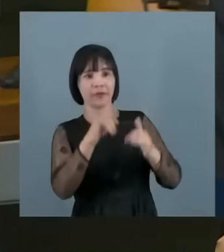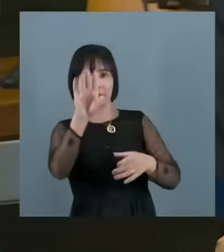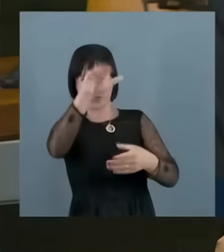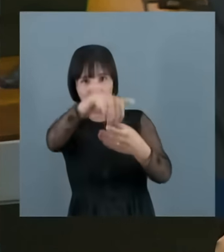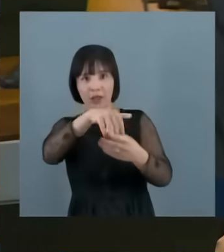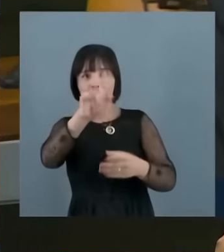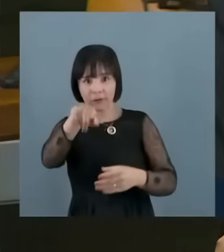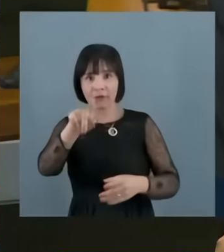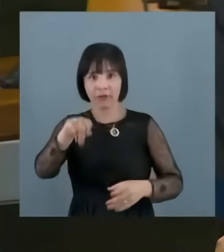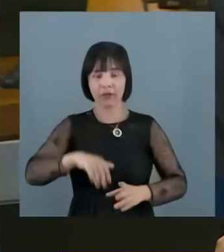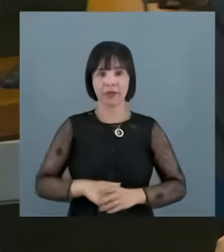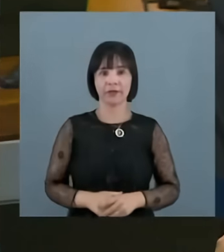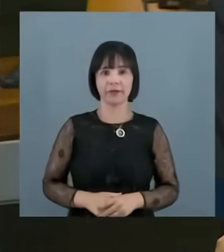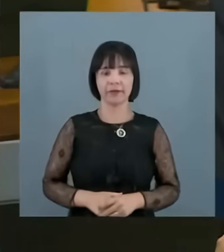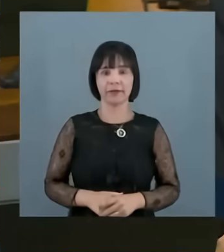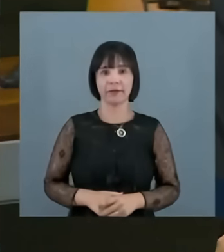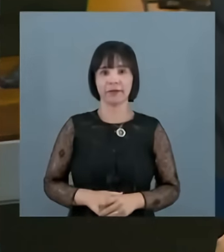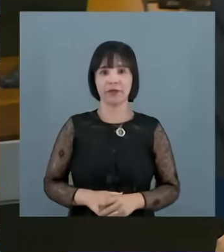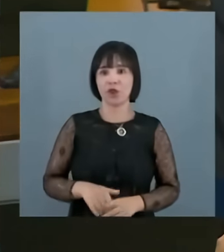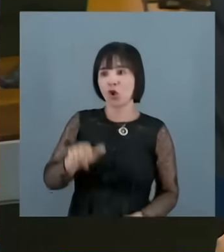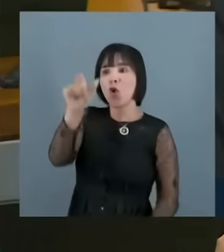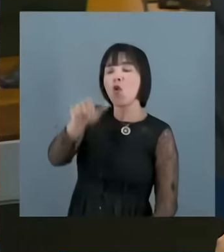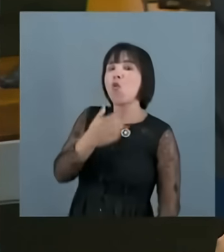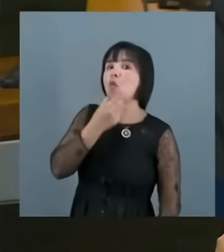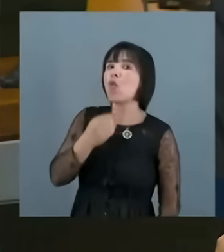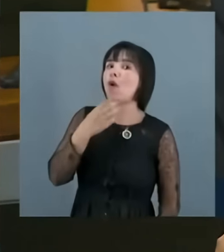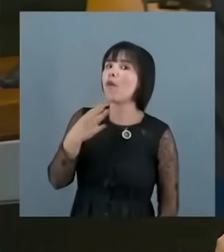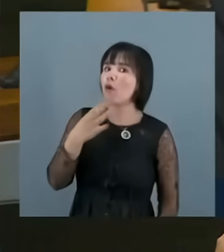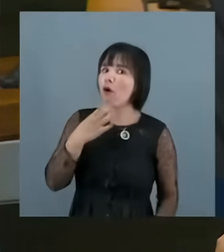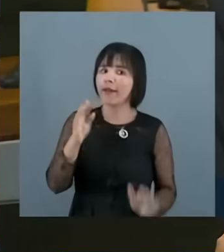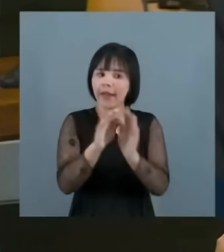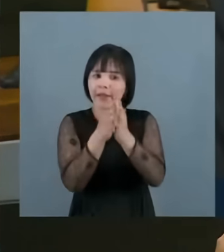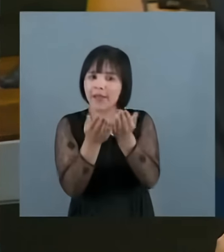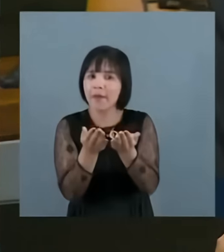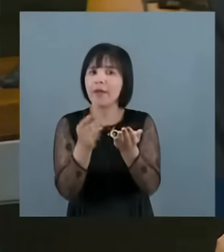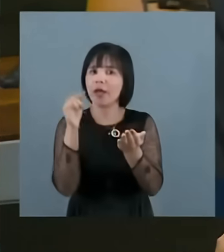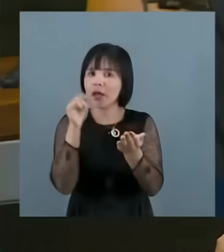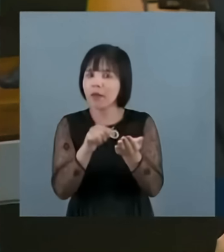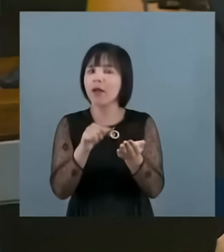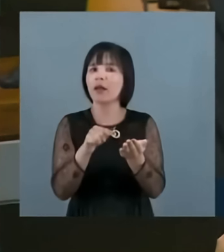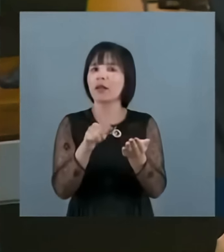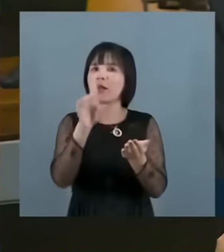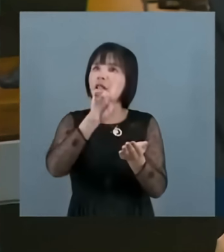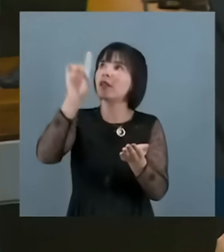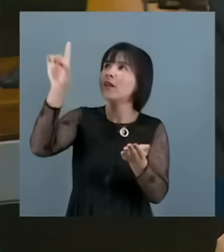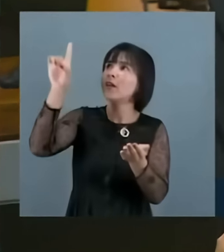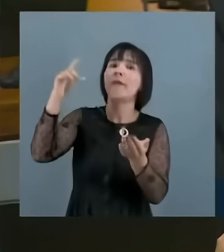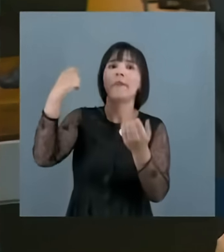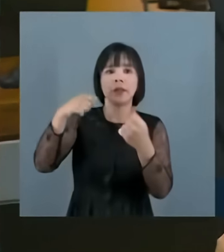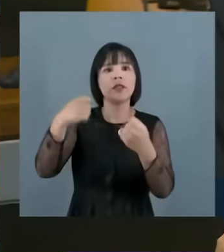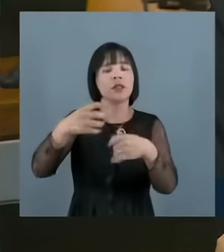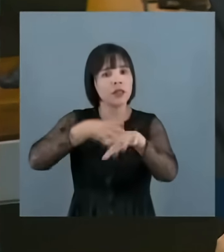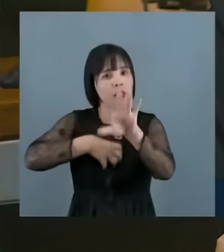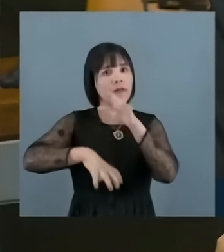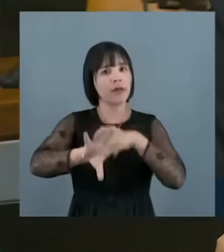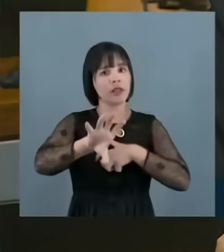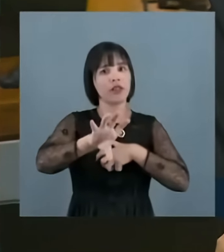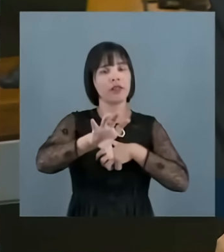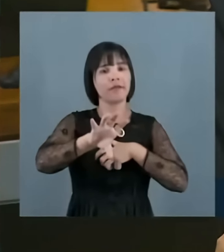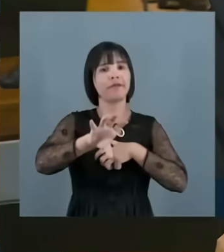eleito. E um cara que é evangélico, que conhece a Bíblia, tem que ter empatia.